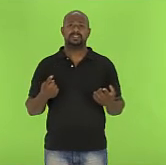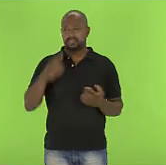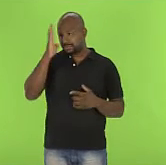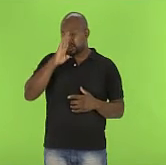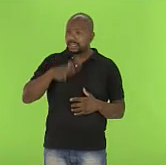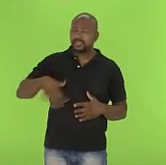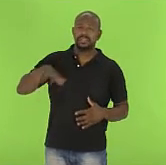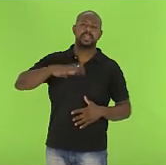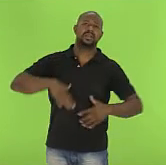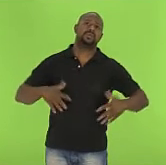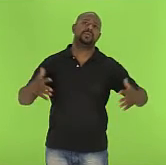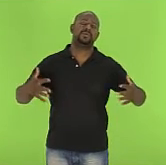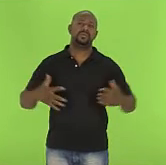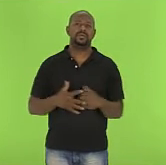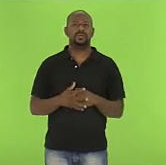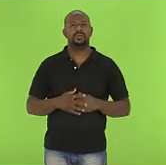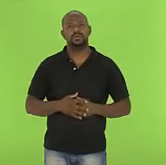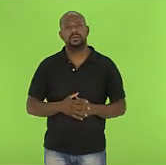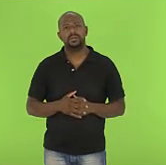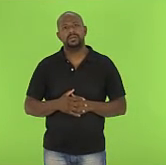gente, brasileiro.